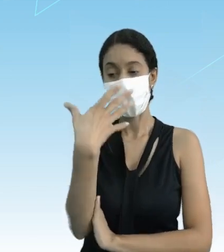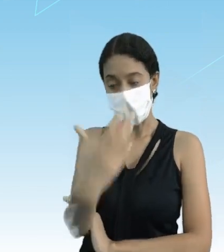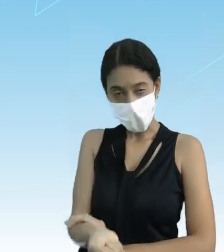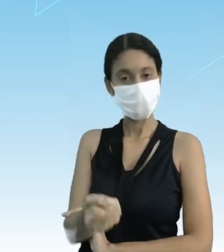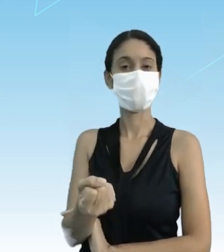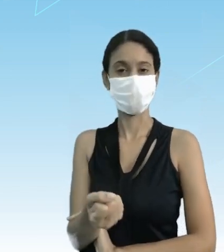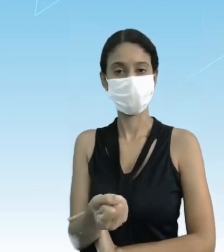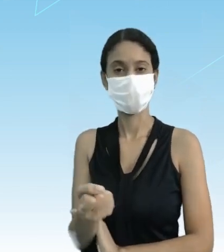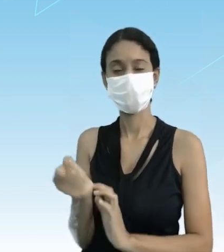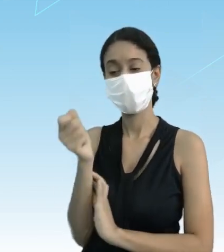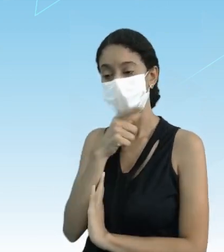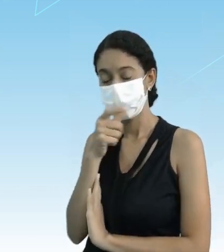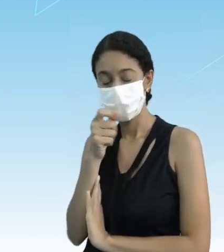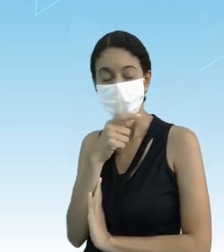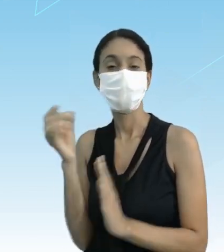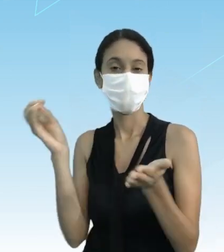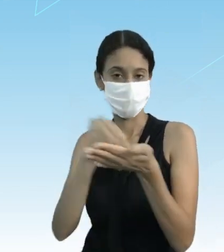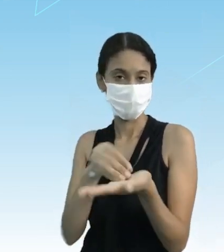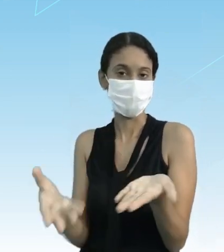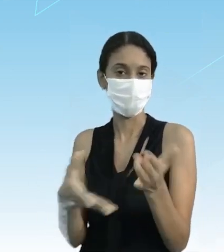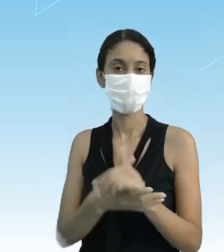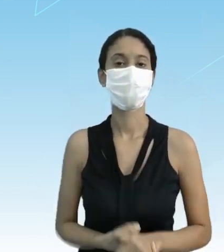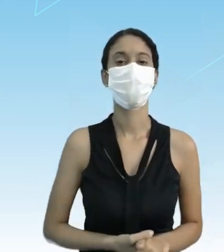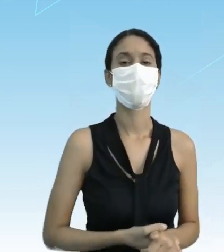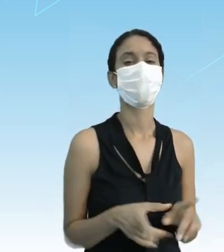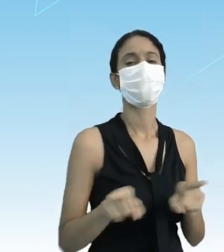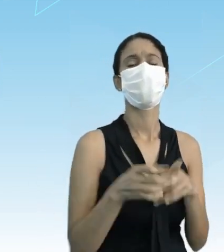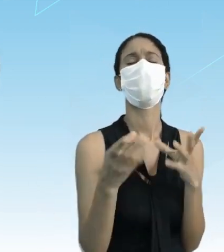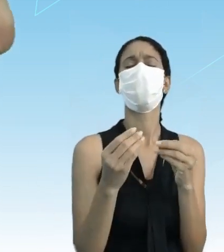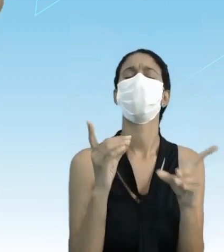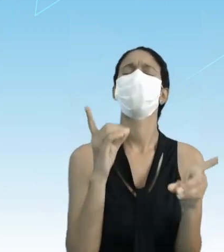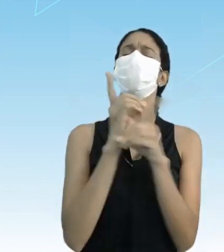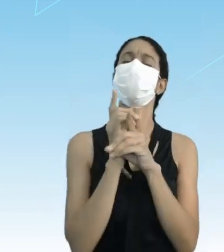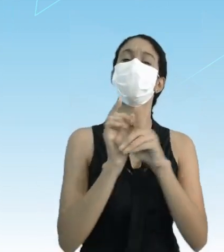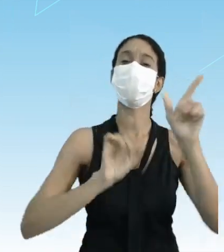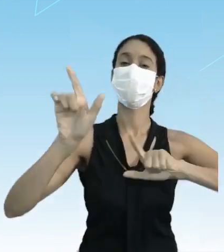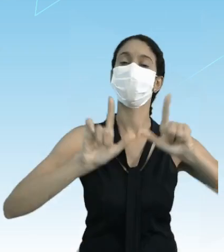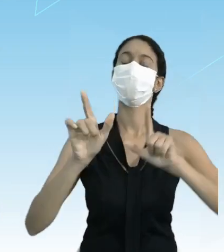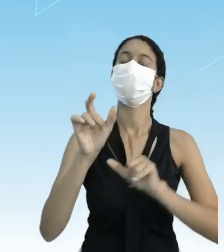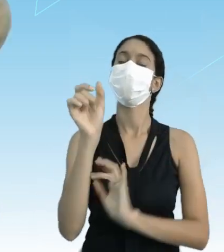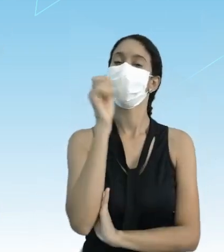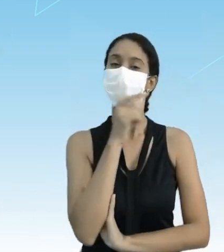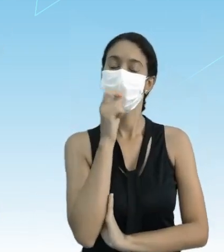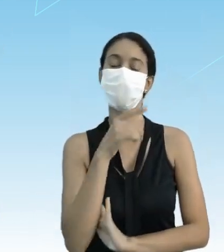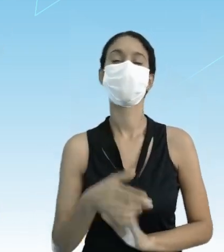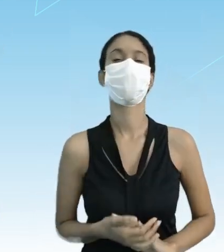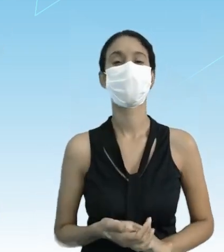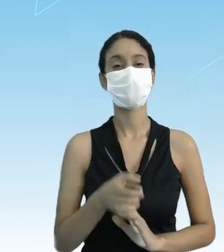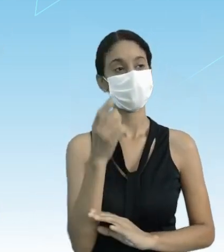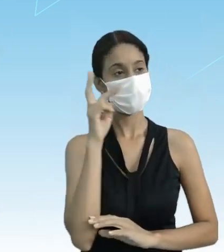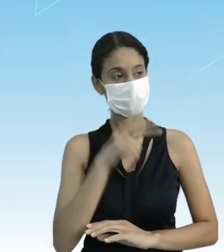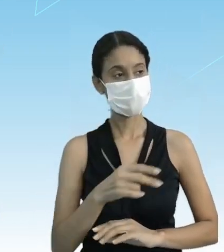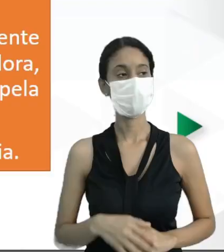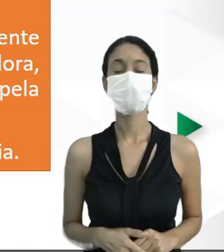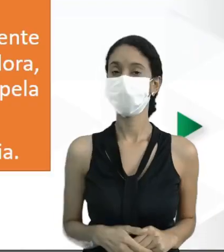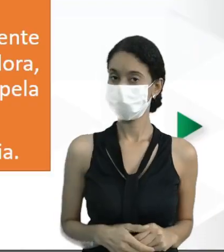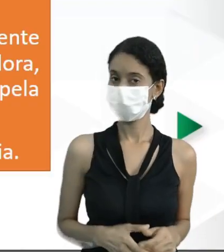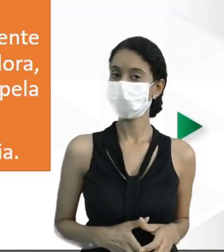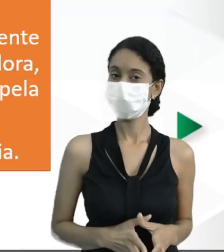para reconhecer e identificar quando há um diálogo entre os textos. A intertextualidade